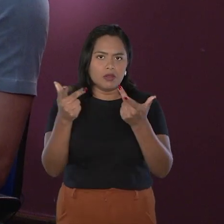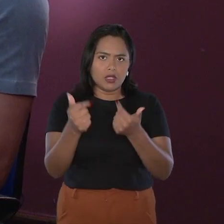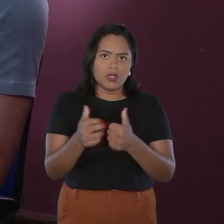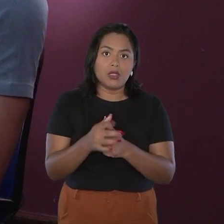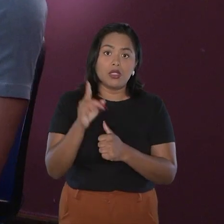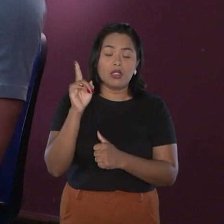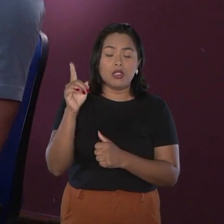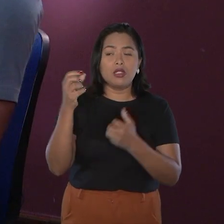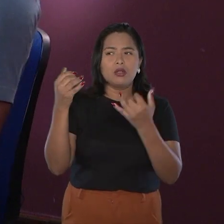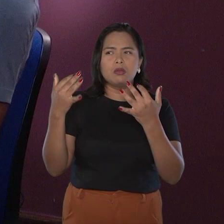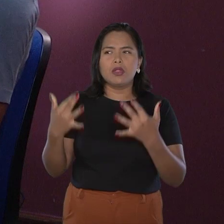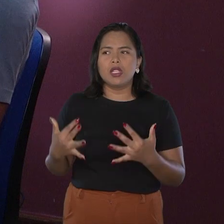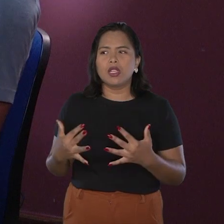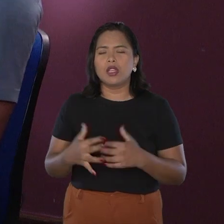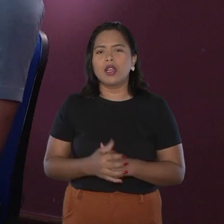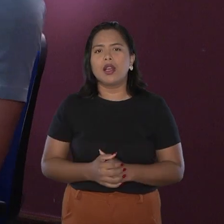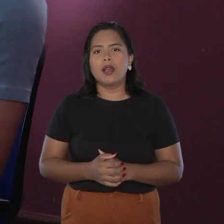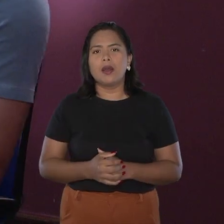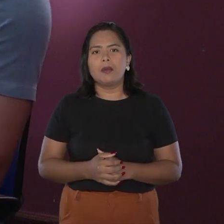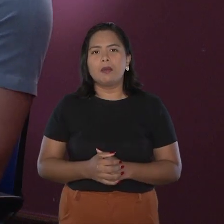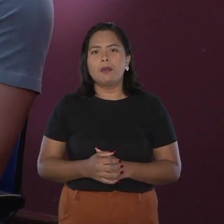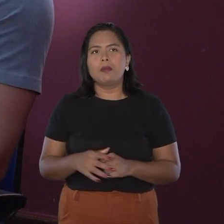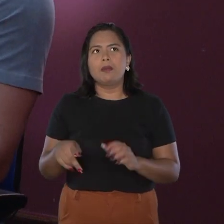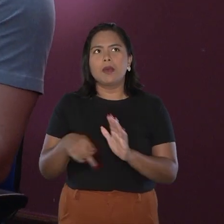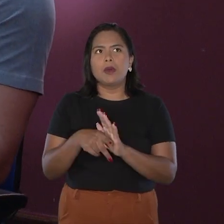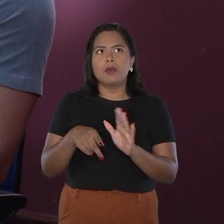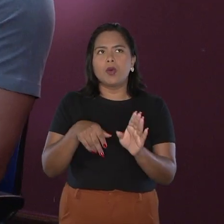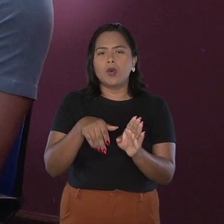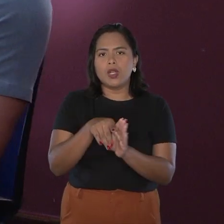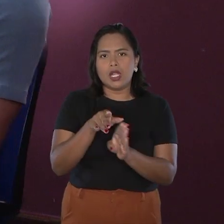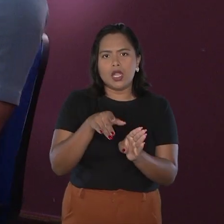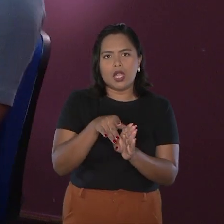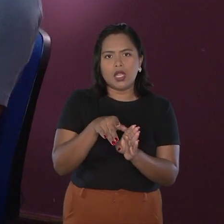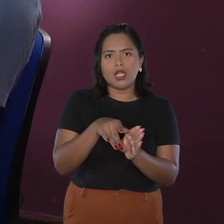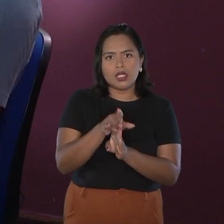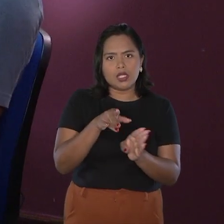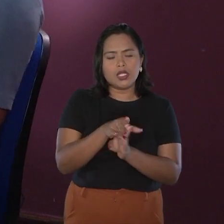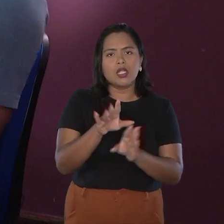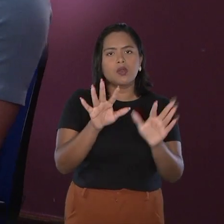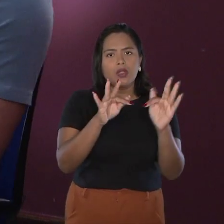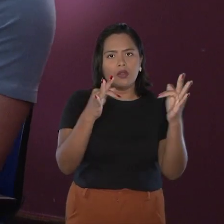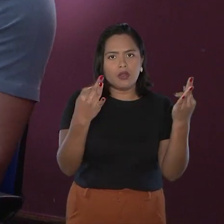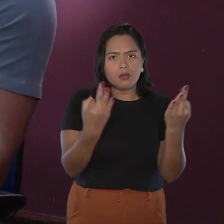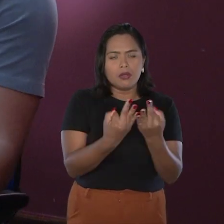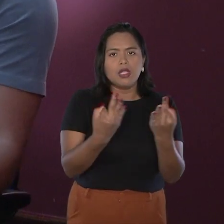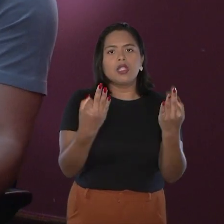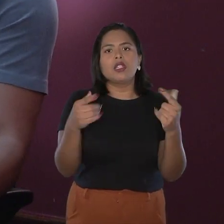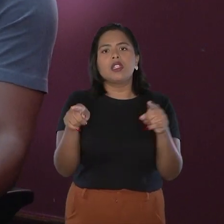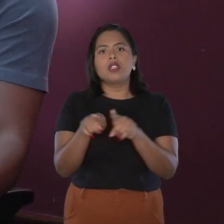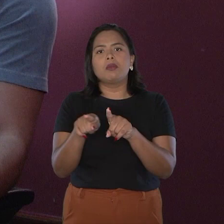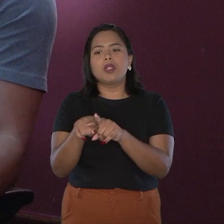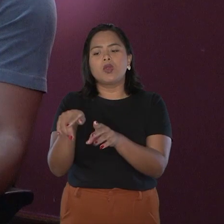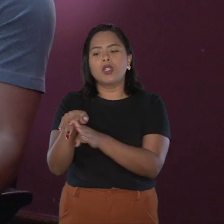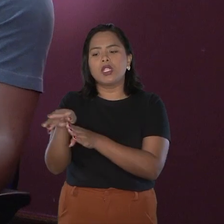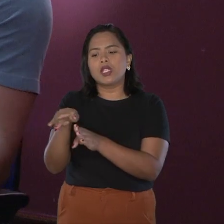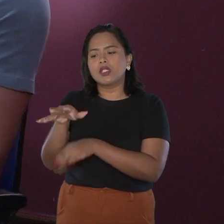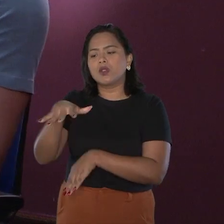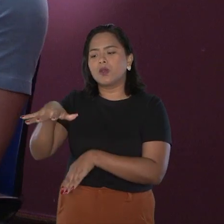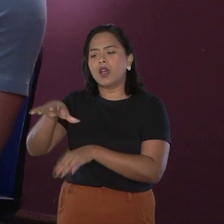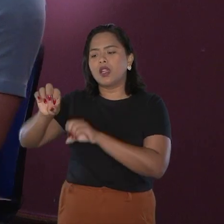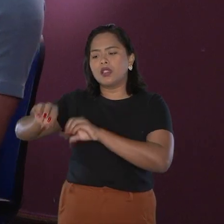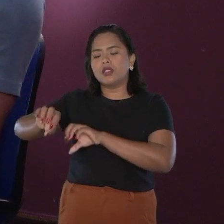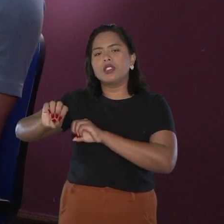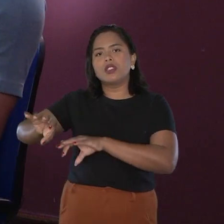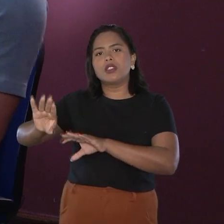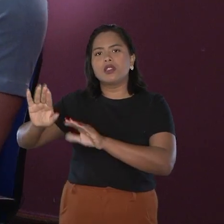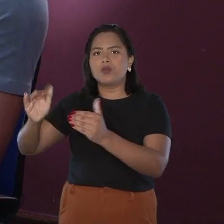ele vai falar é sobre a orientação de pais e atualização sobre os ensinos de